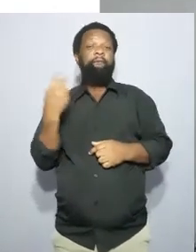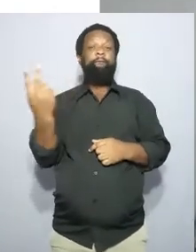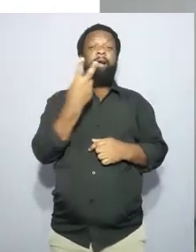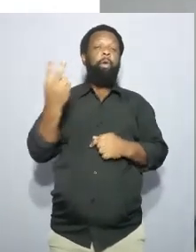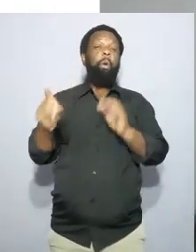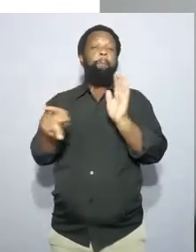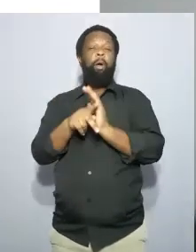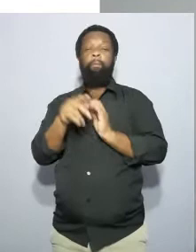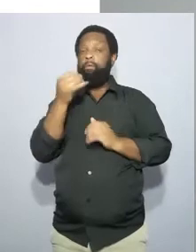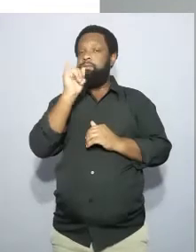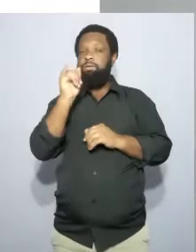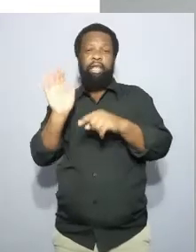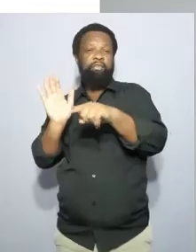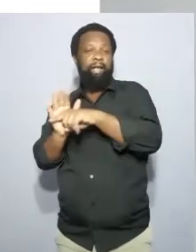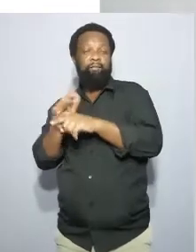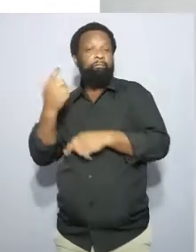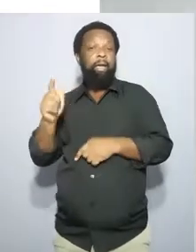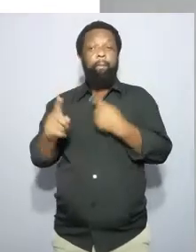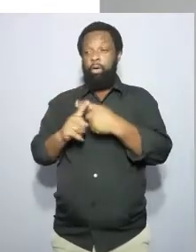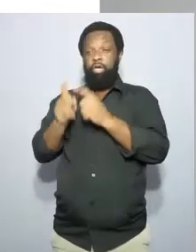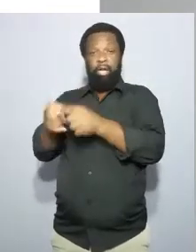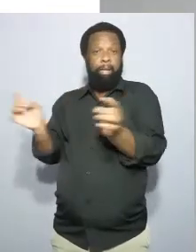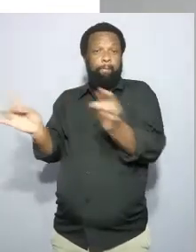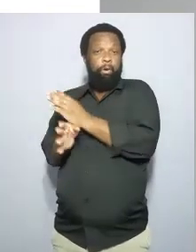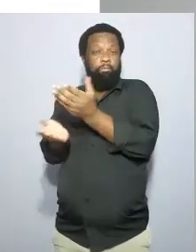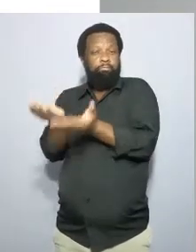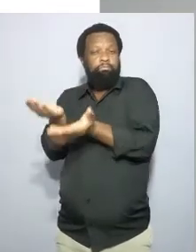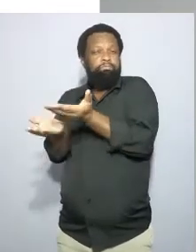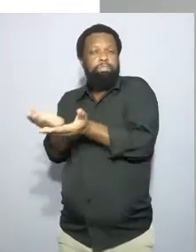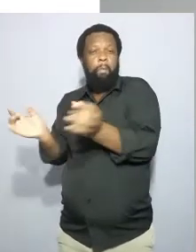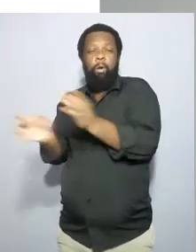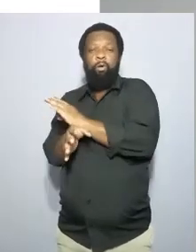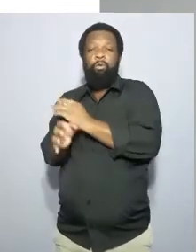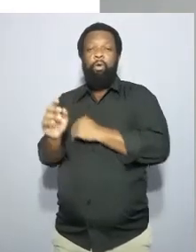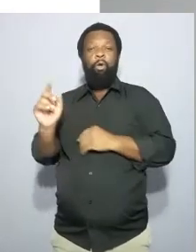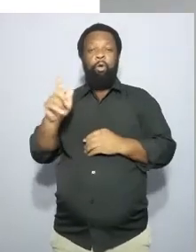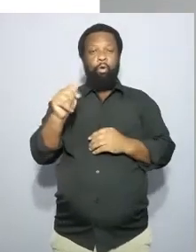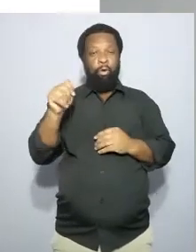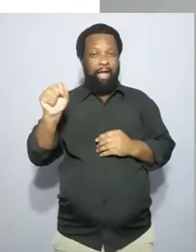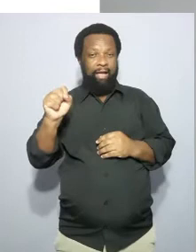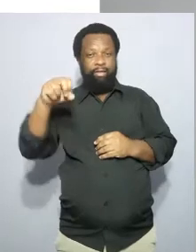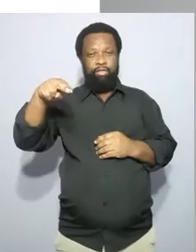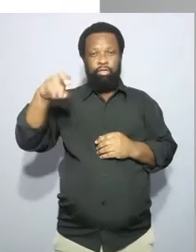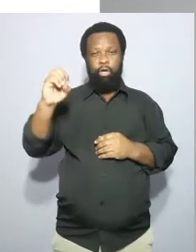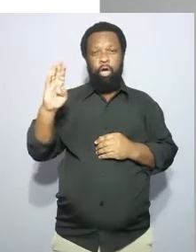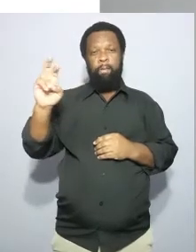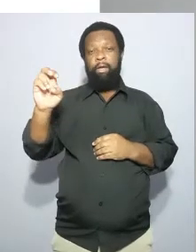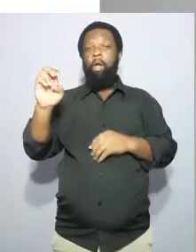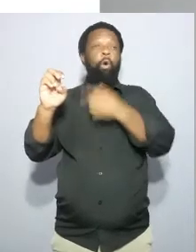eles são estáveis. Então, eles não se ligam. Se eles não se ligam, não tem